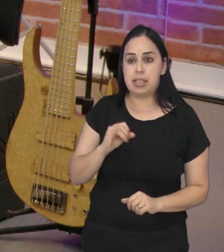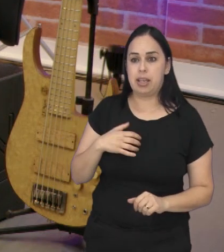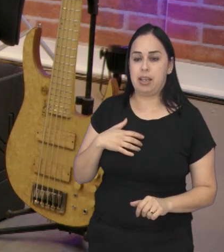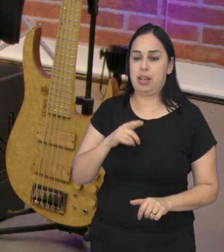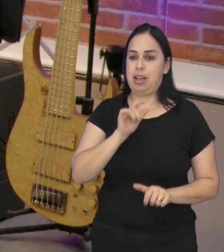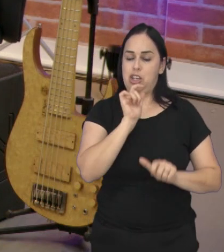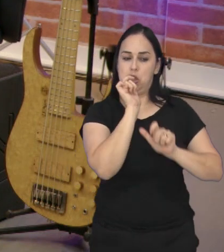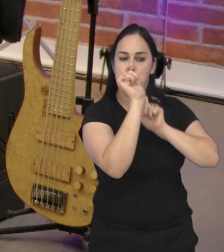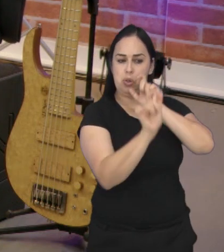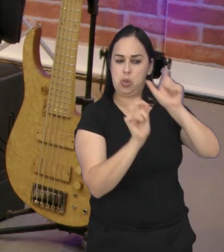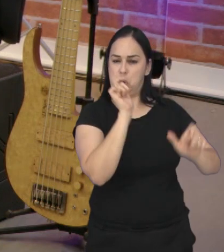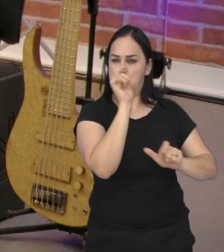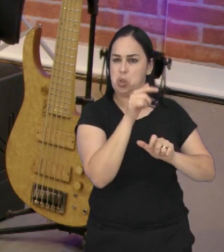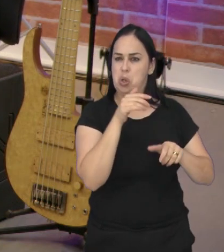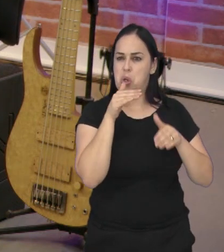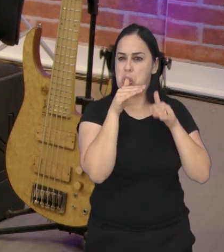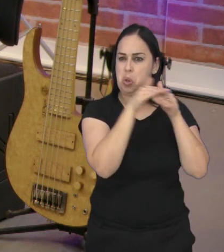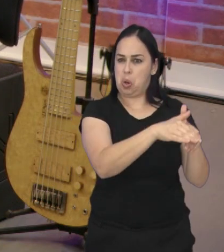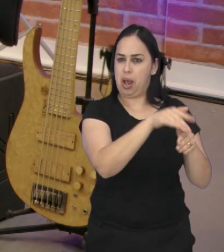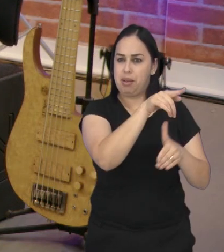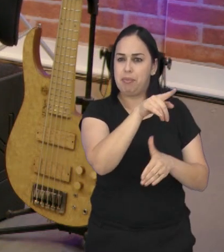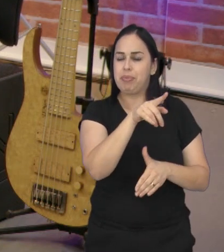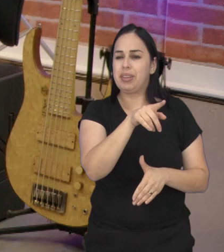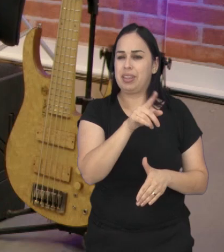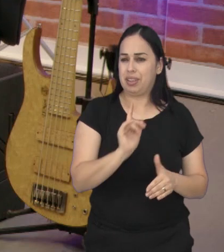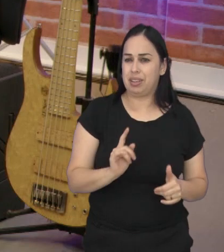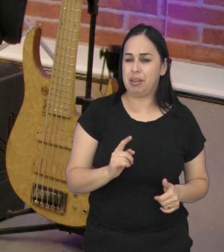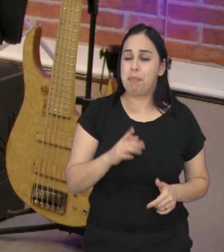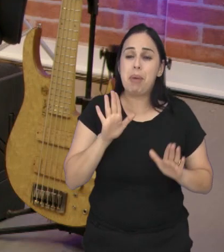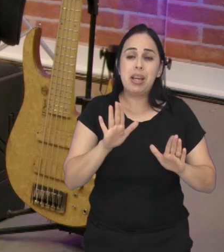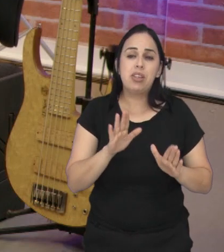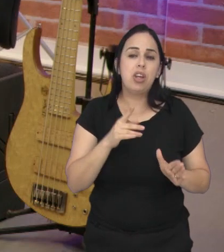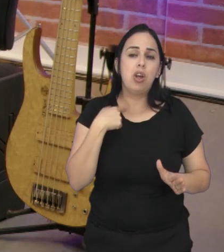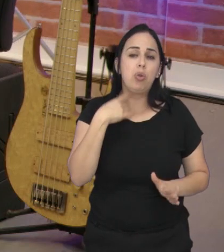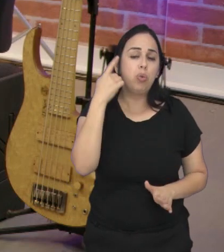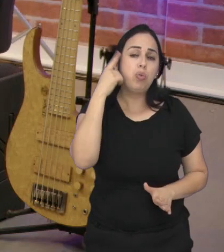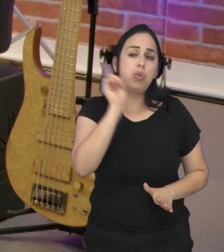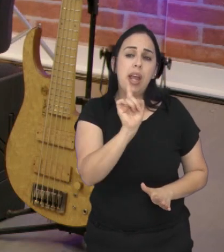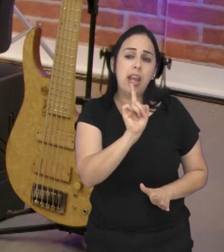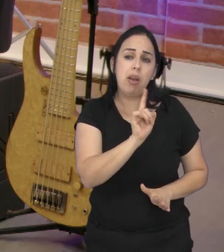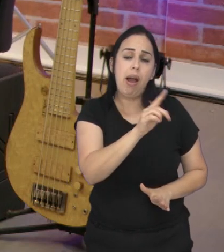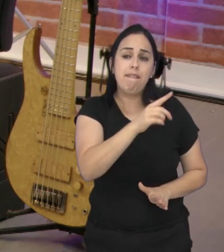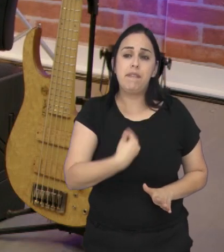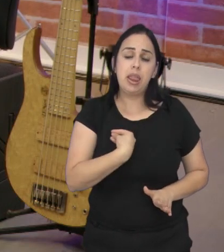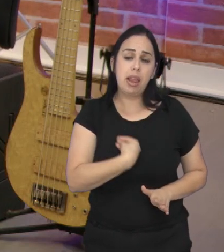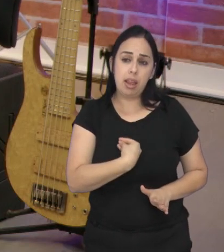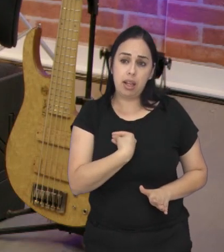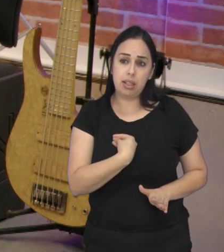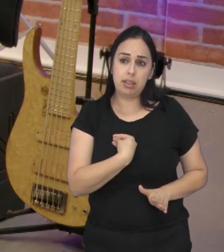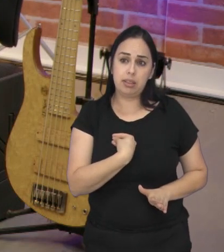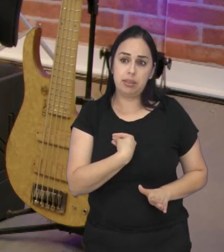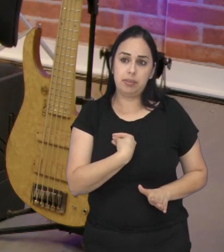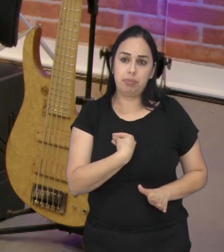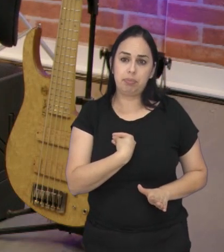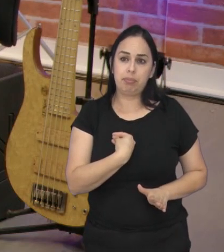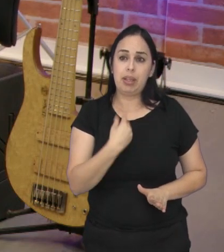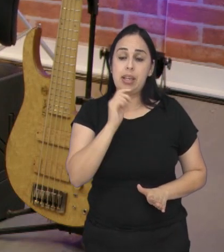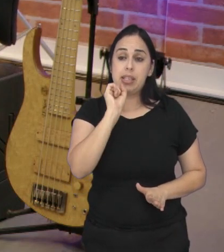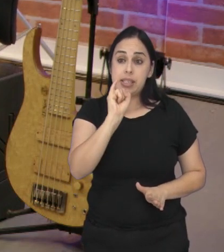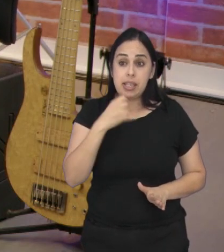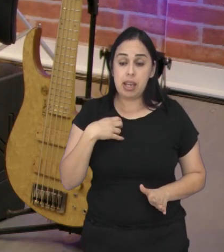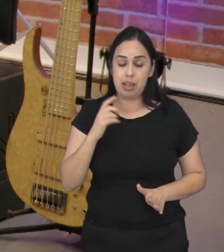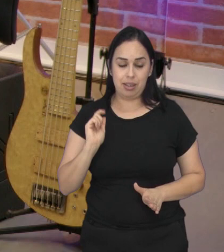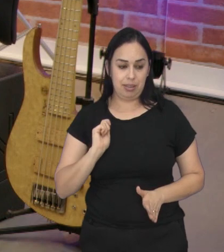injusto é eu criticar o cara que está tocando, às vezes, por 100, 150, porque eu não sei o que falta na casa dele. Então, se eu não puder chegar na casa dele e falar assim,